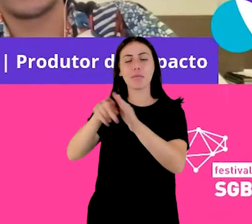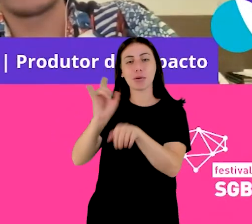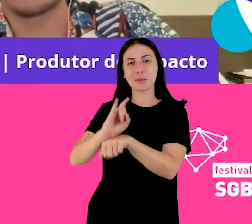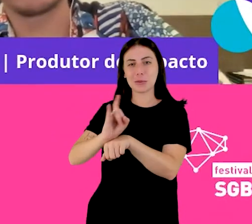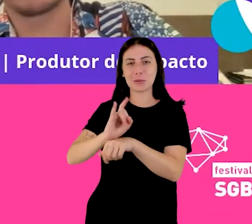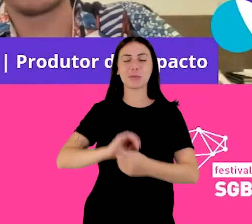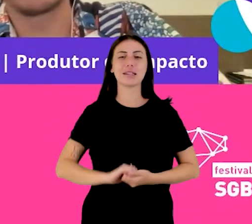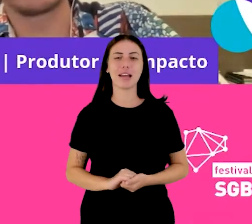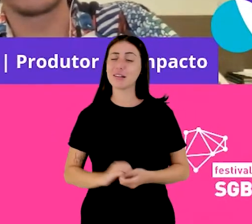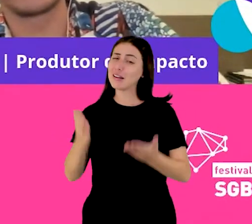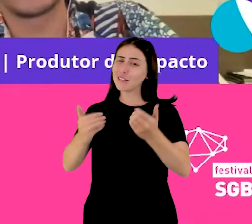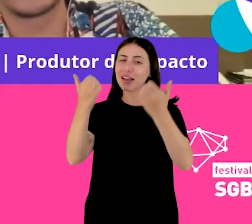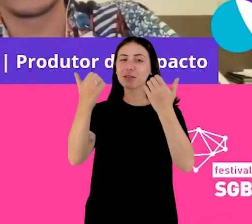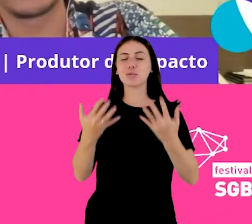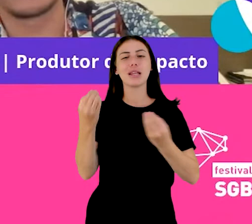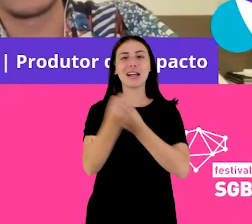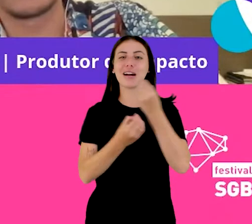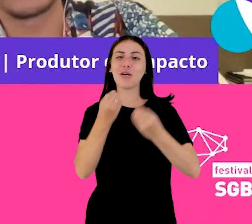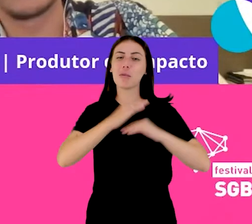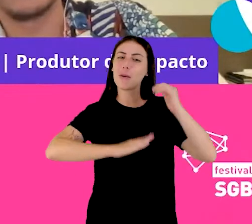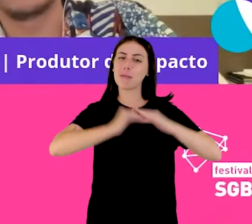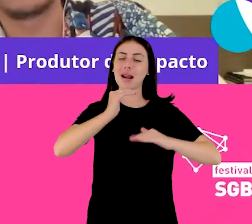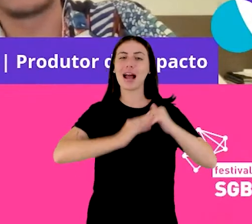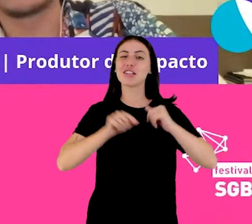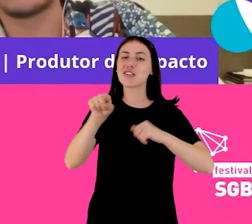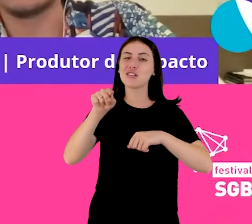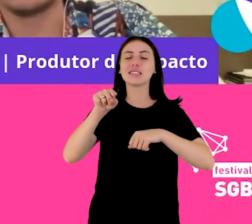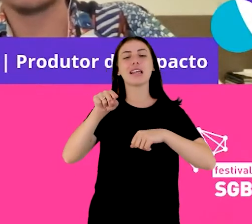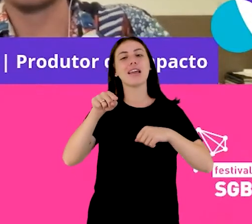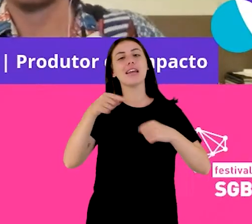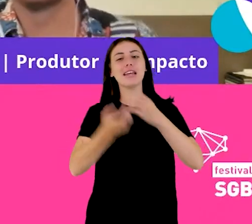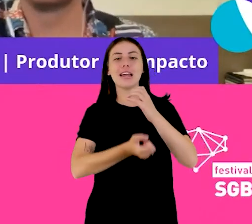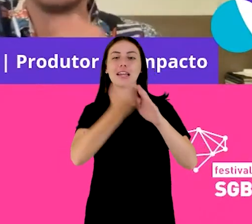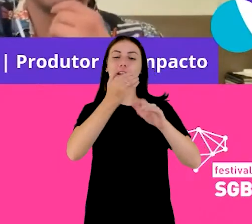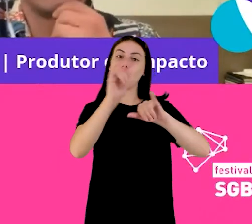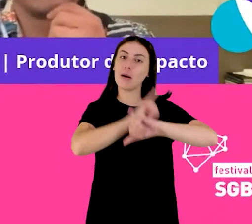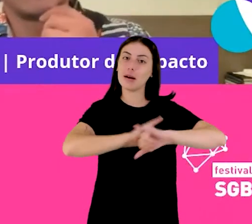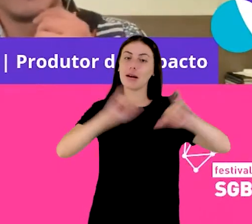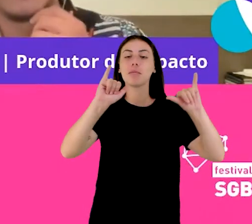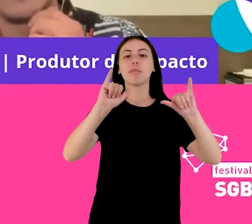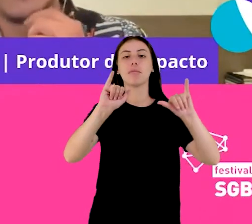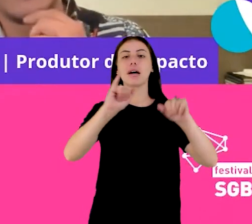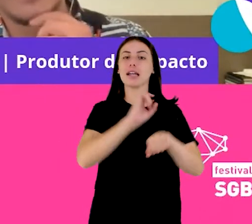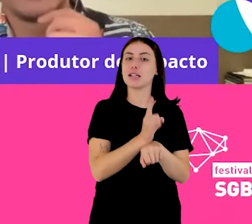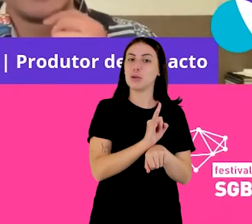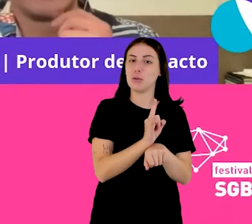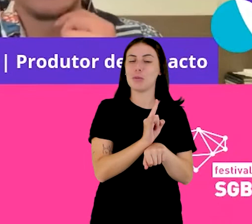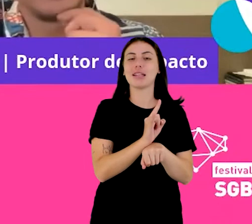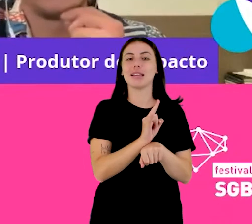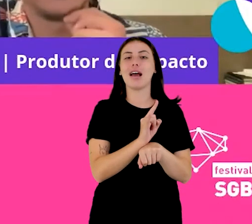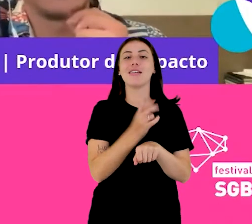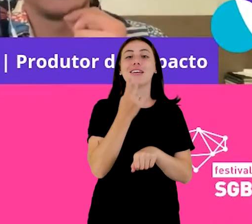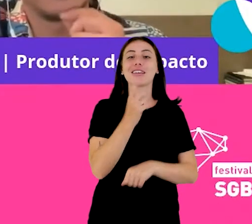dia a dia, na prática, como é que foi a campanha de impacto desse documentário que conta a história dessa mãe